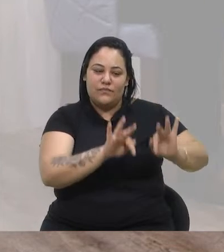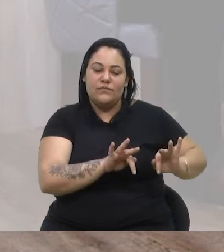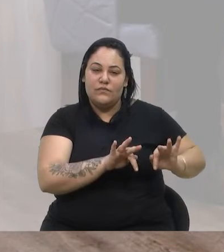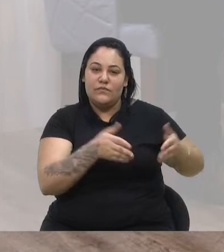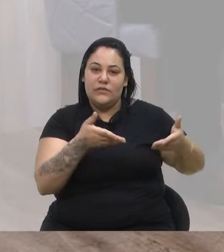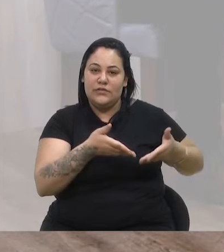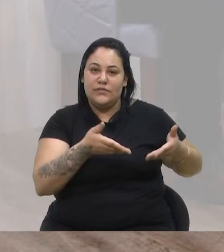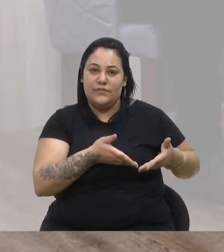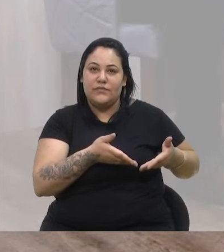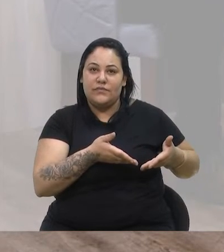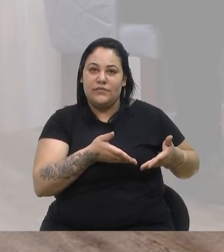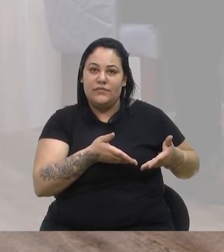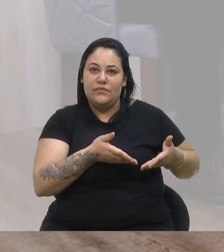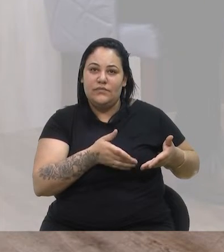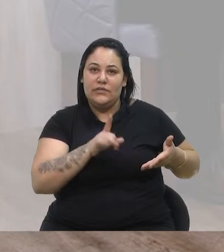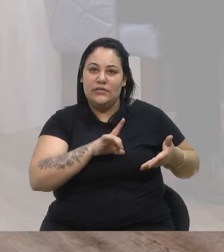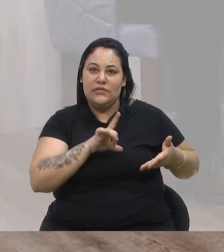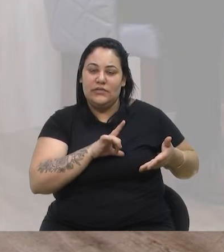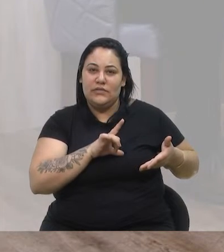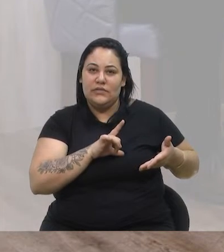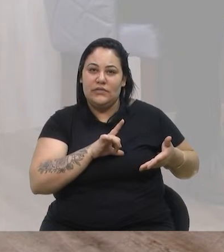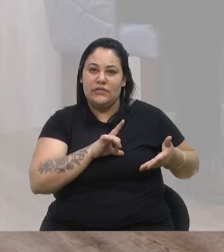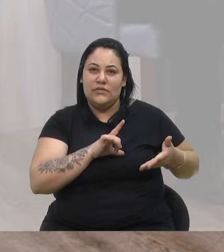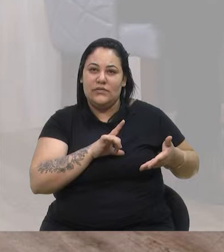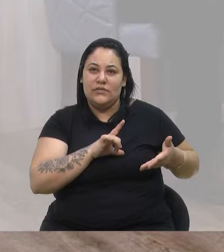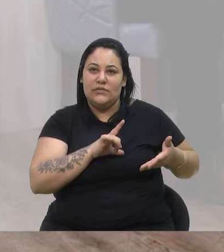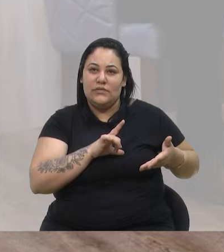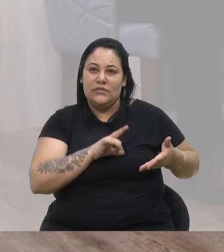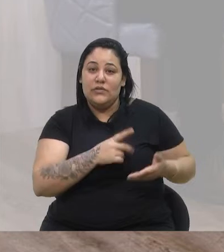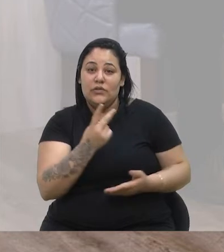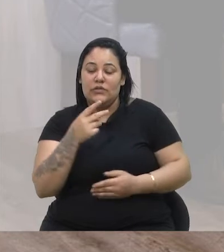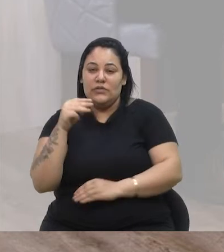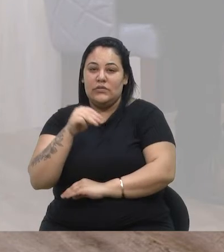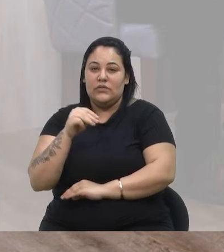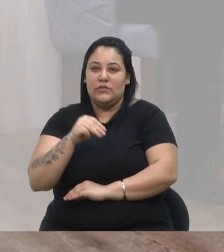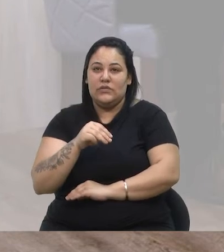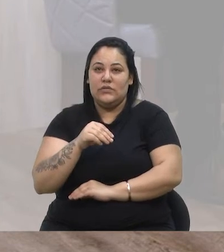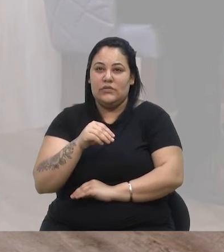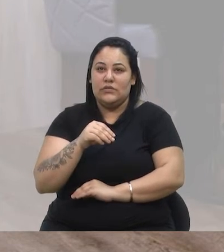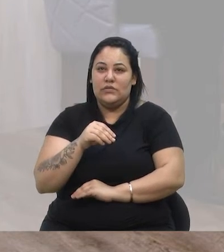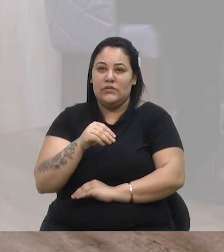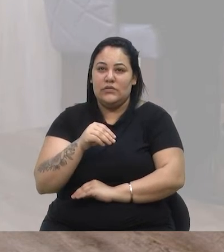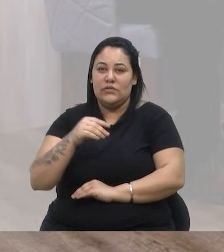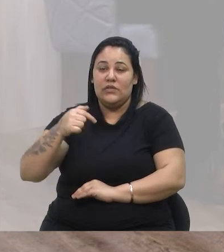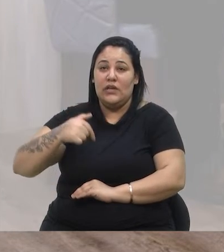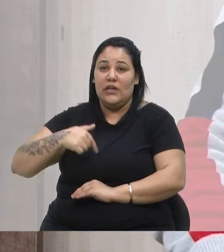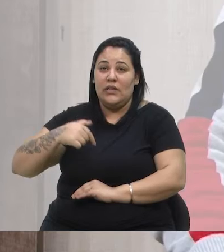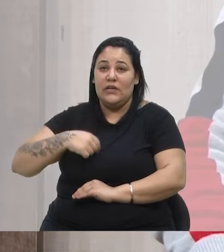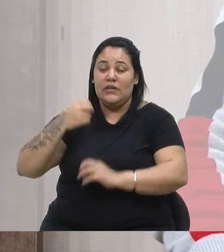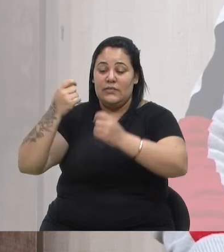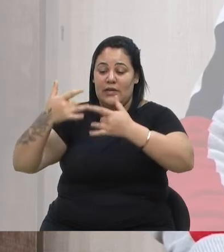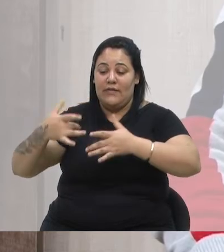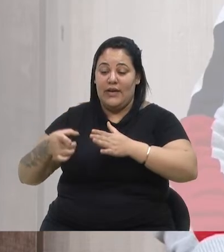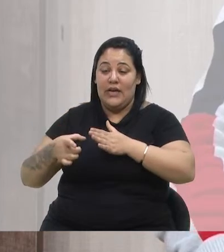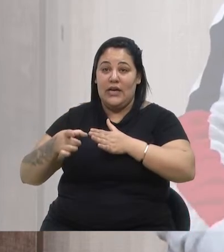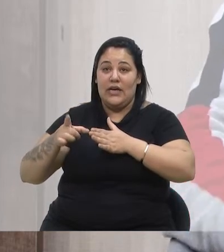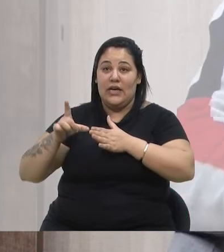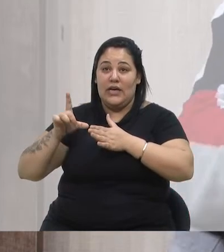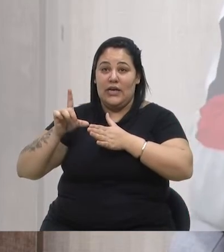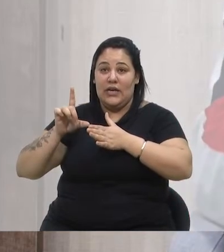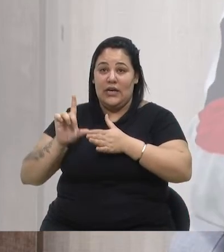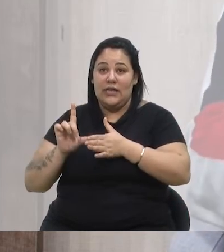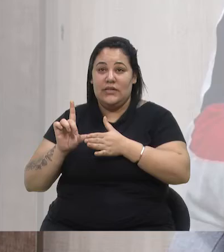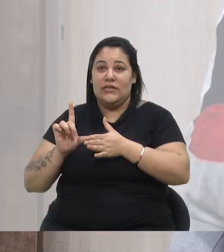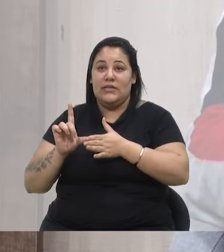E nos encaminhando já para o encerramento, a nossa produção facinal, aí temos pouco mais que 2 minutos.